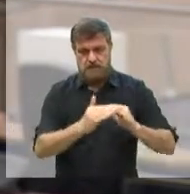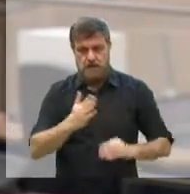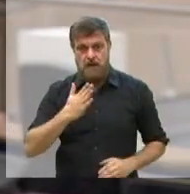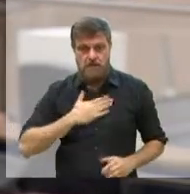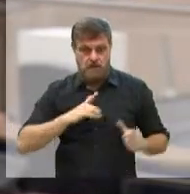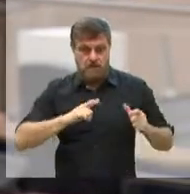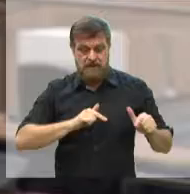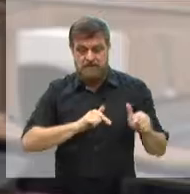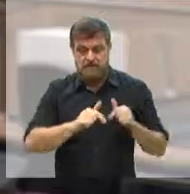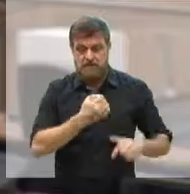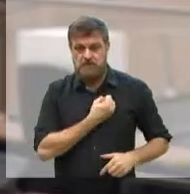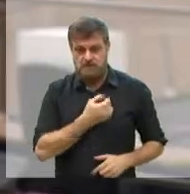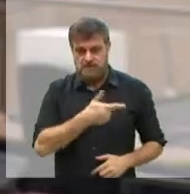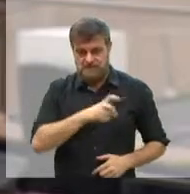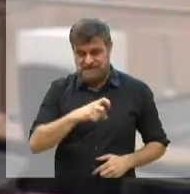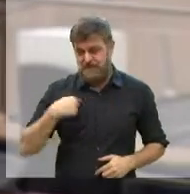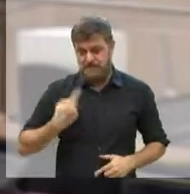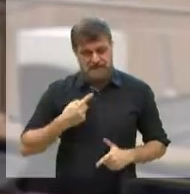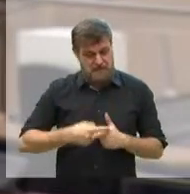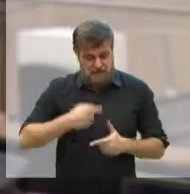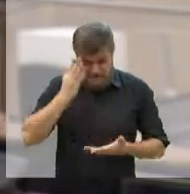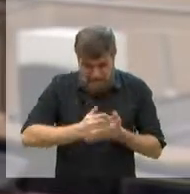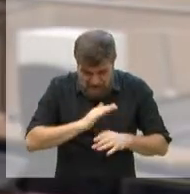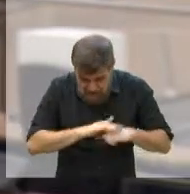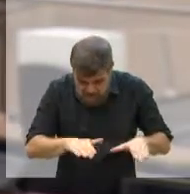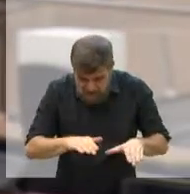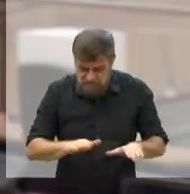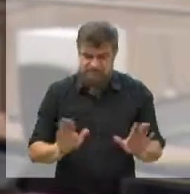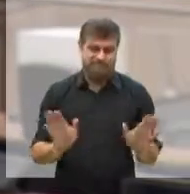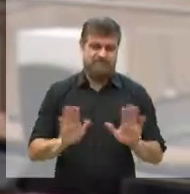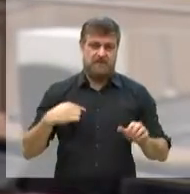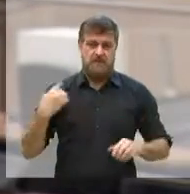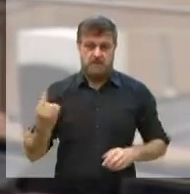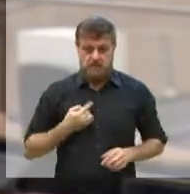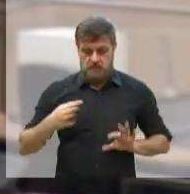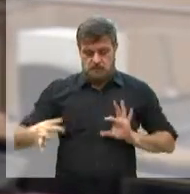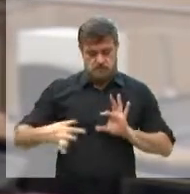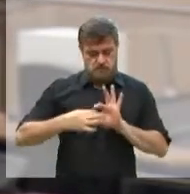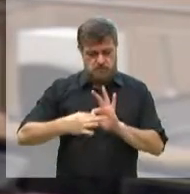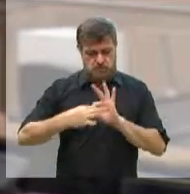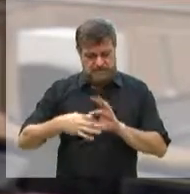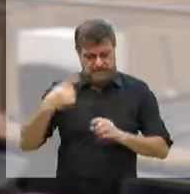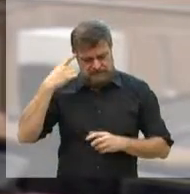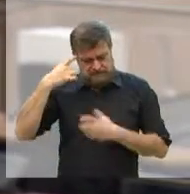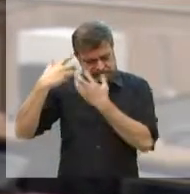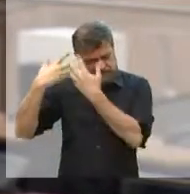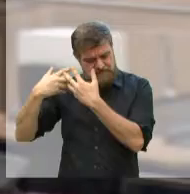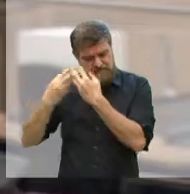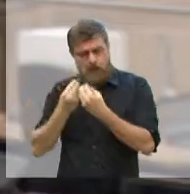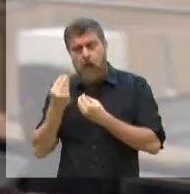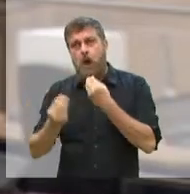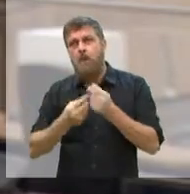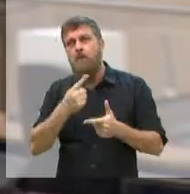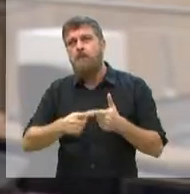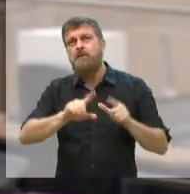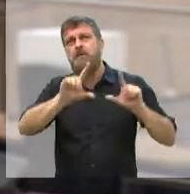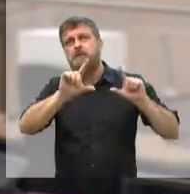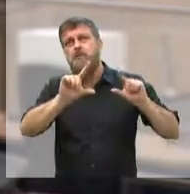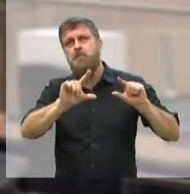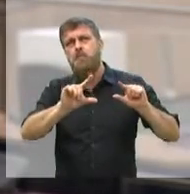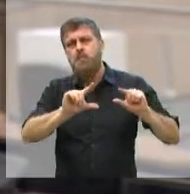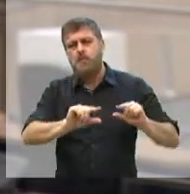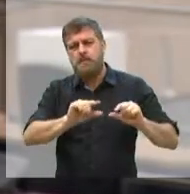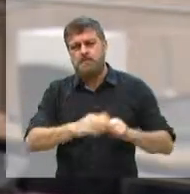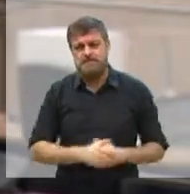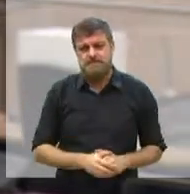está à sua disposição. Nós não resolvemos problemas, nós nos juntamos para pensarmos em uma solução. E